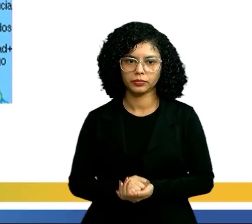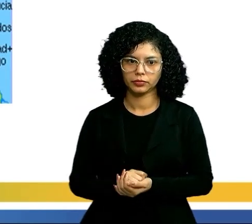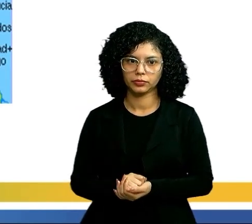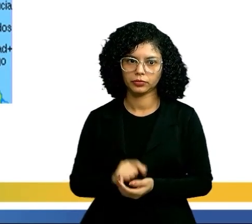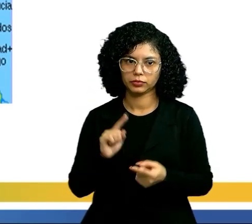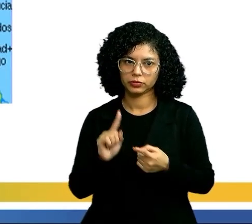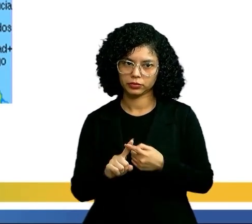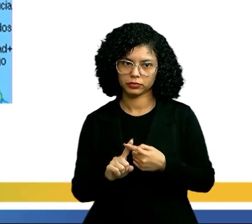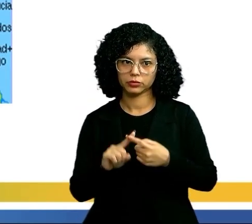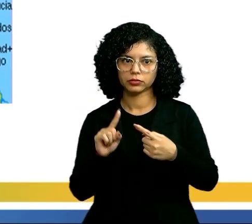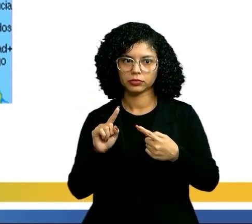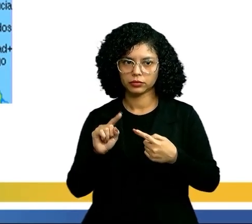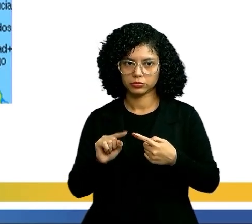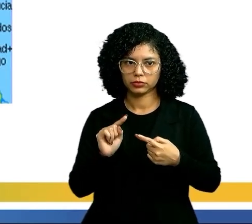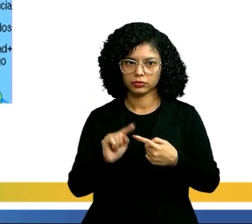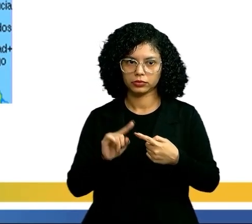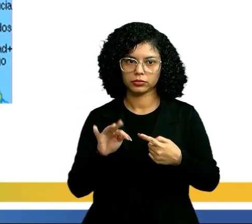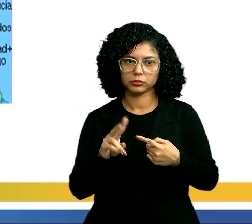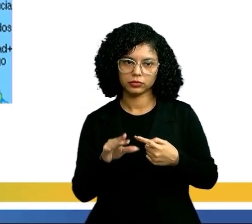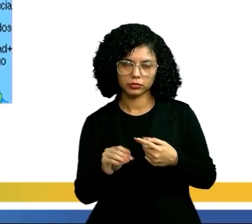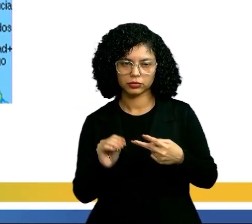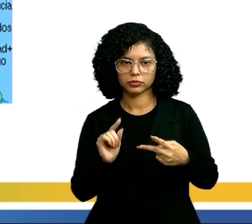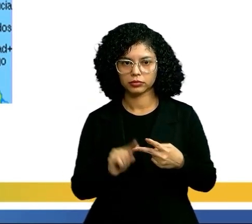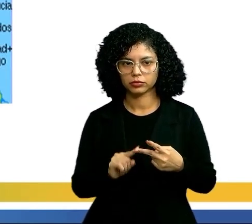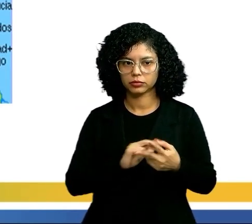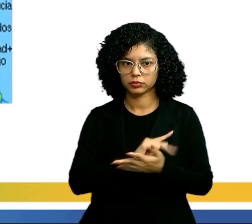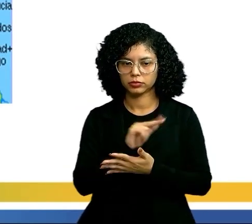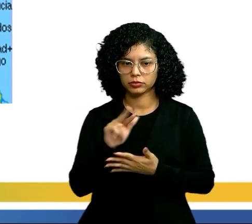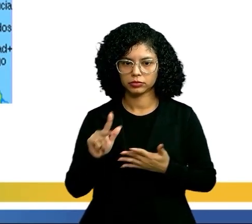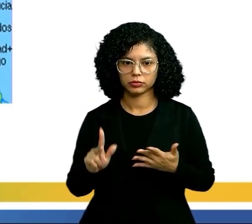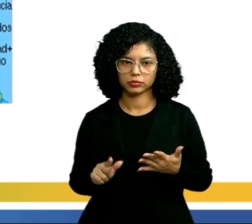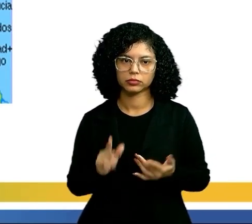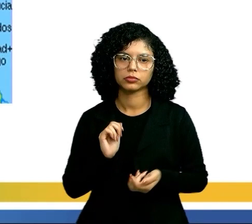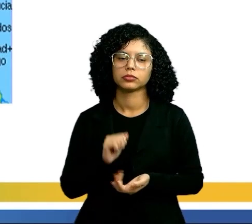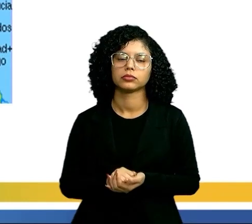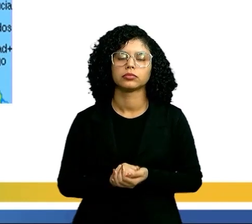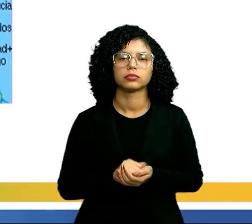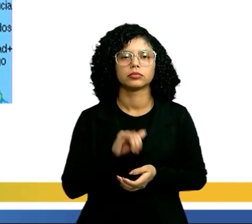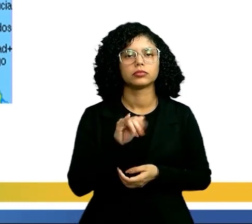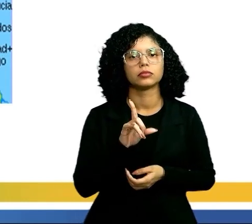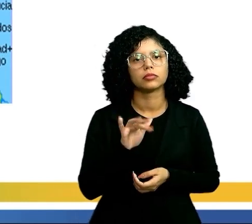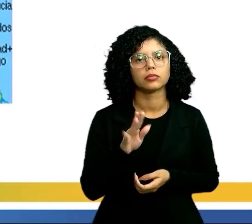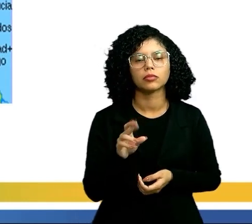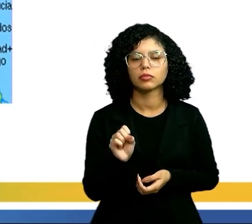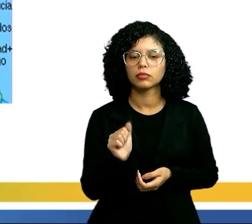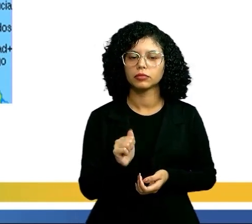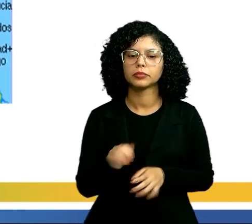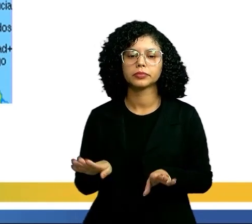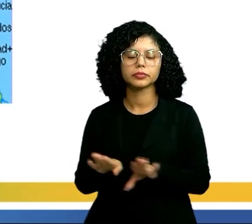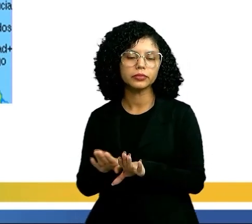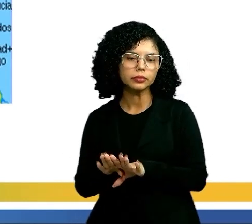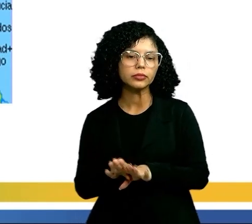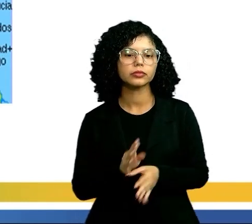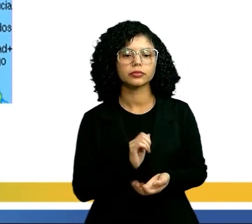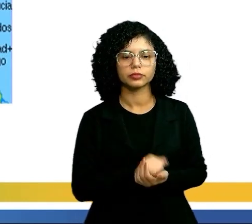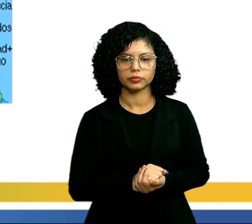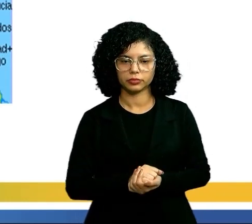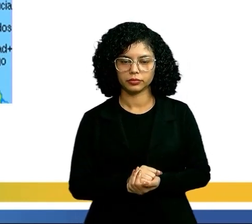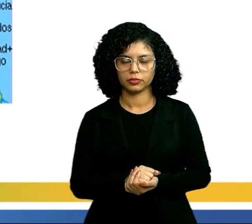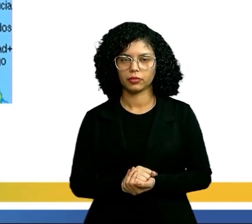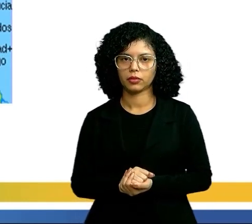um istmo, e várias ilhas, ou seja, América Central Istmica e